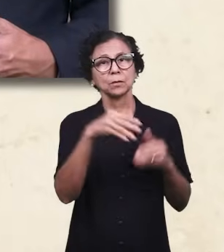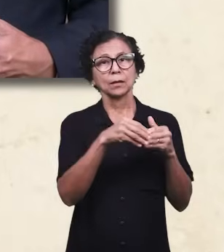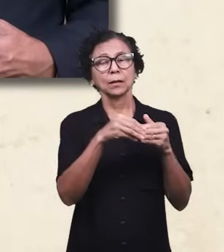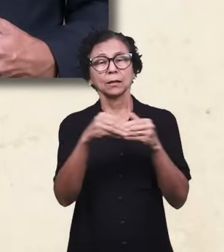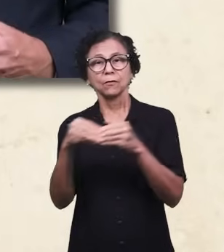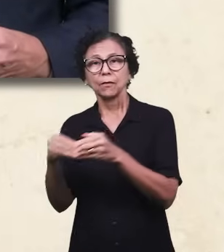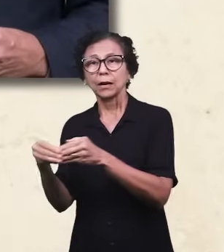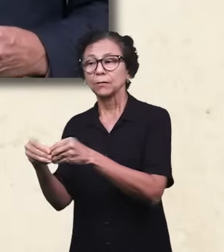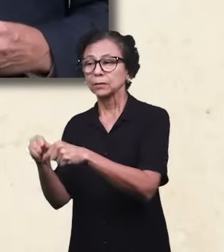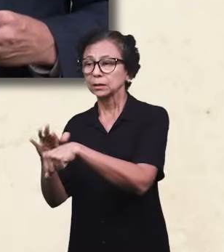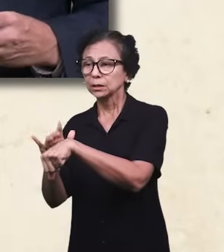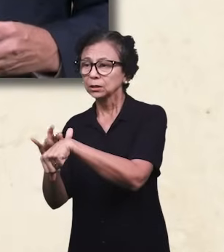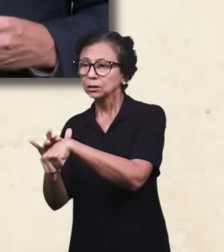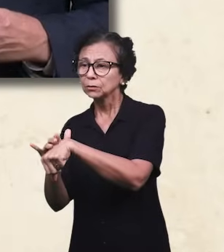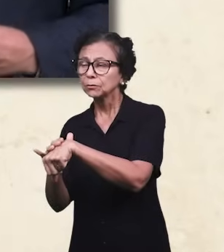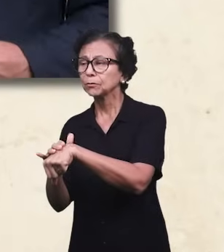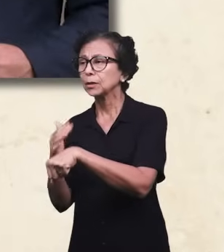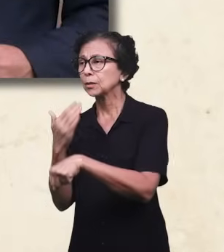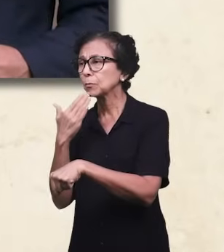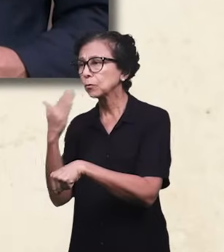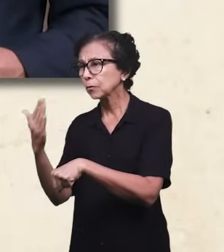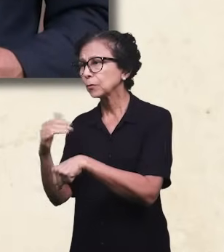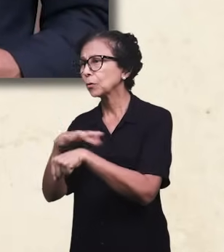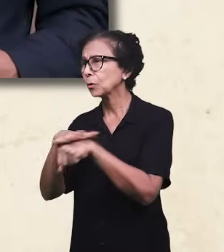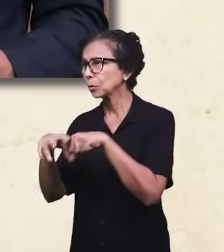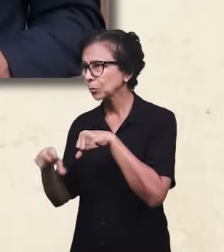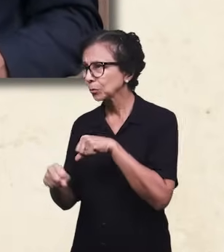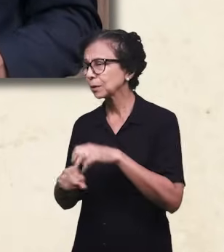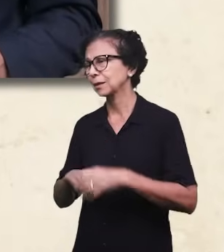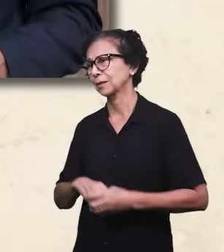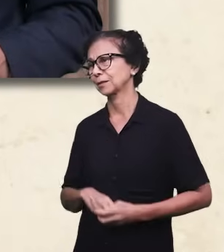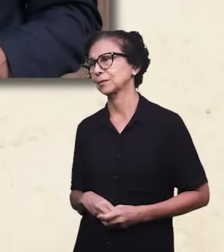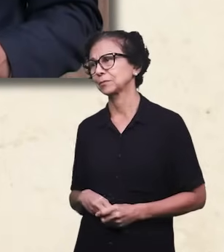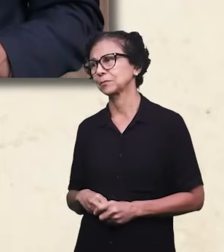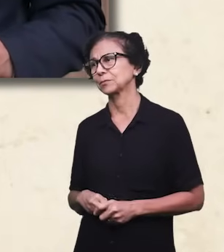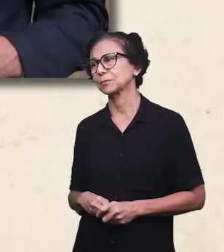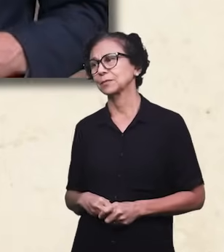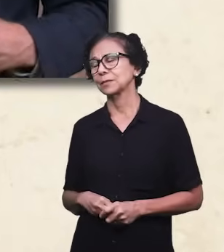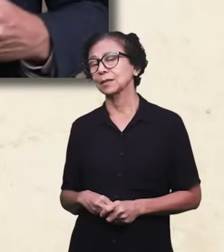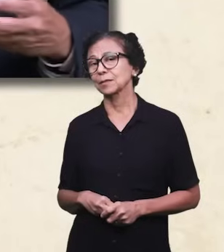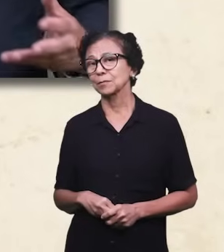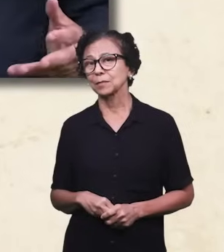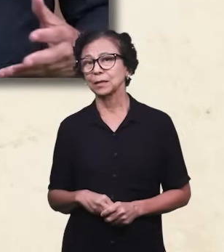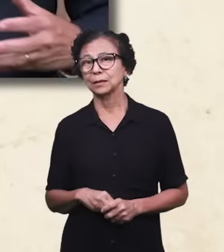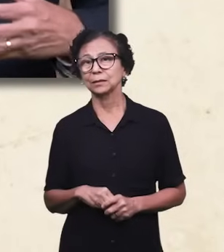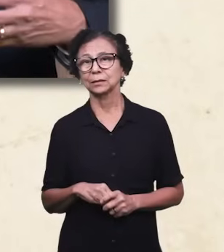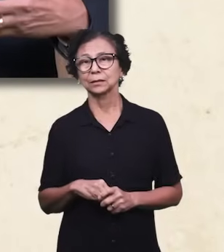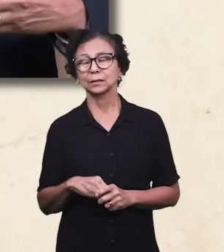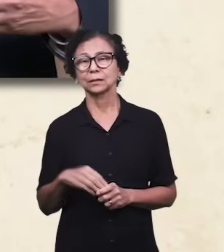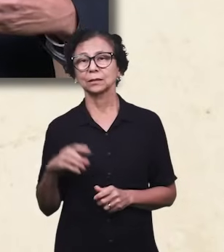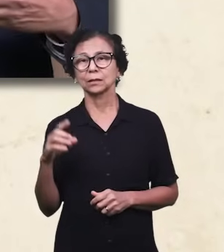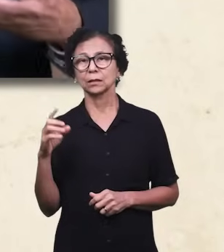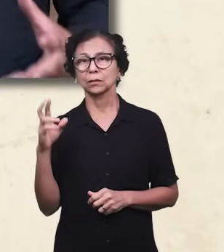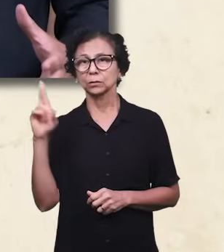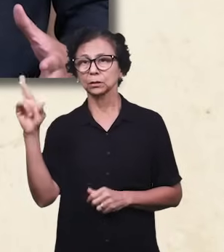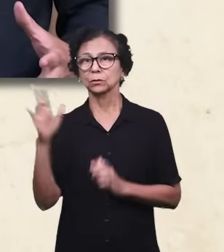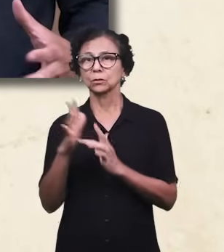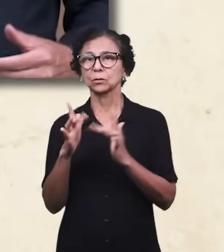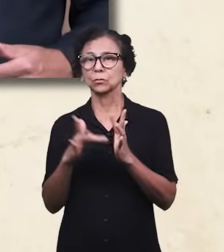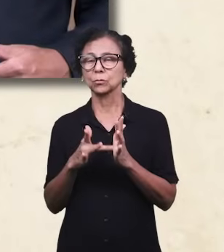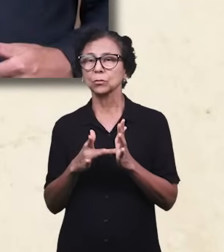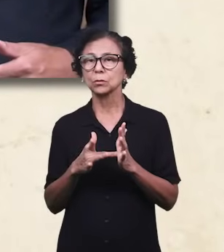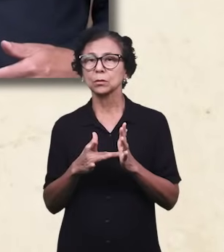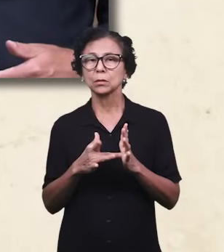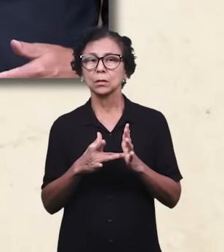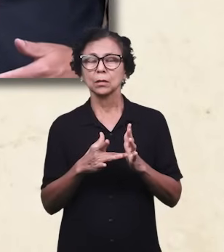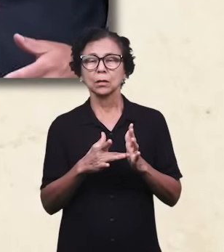esses enfermos, e Ele não orou pela cura, mas Ele orou pela libertação de algo